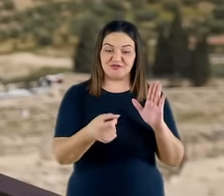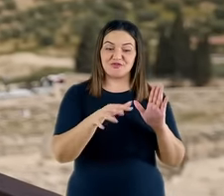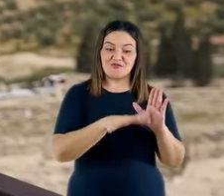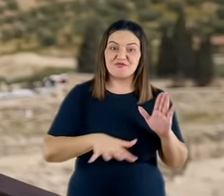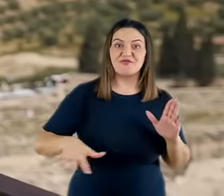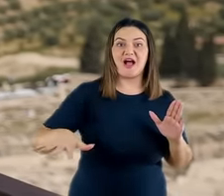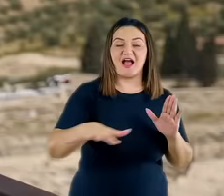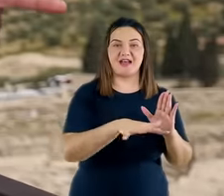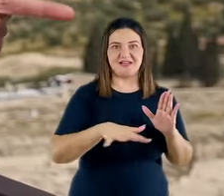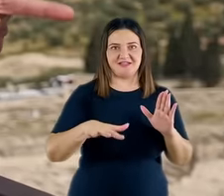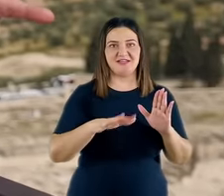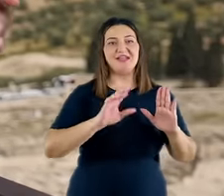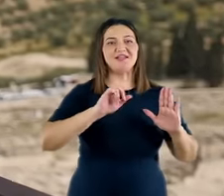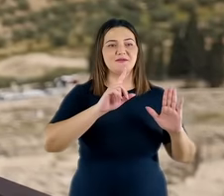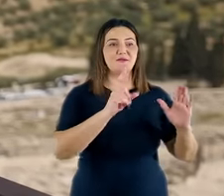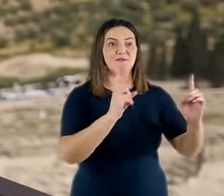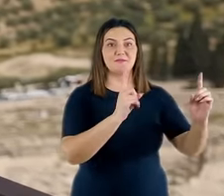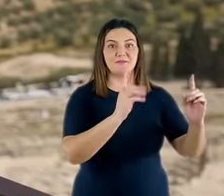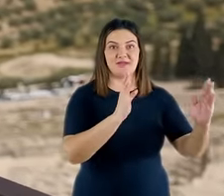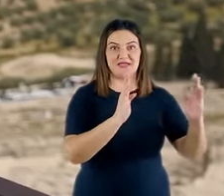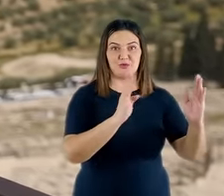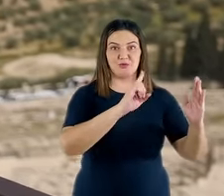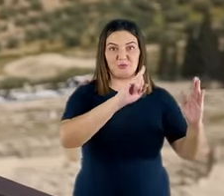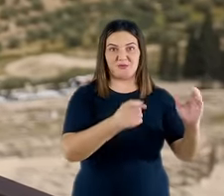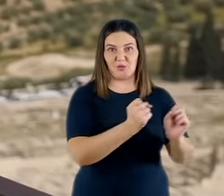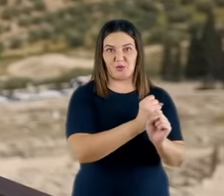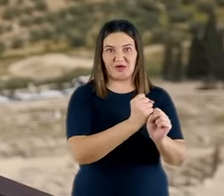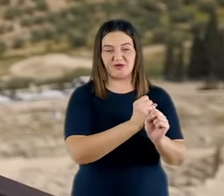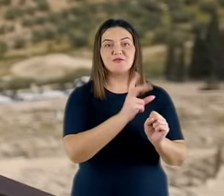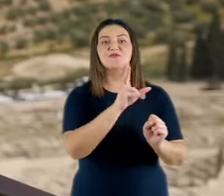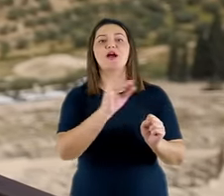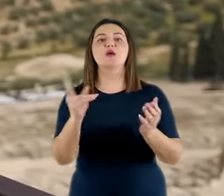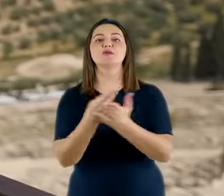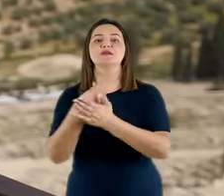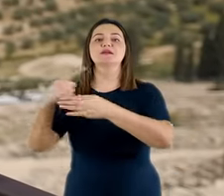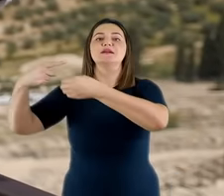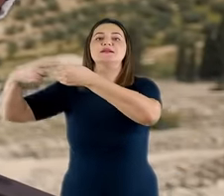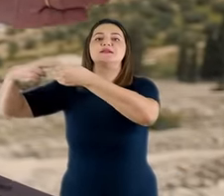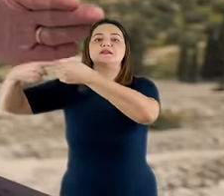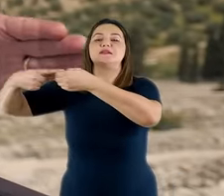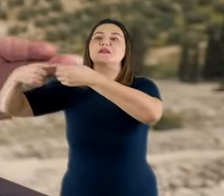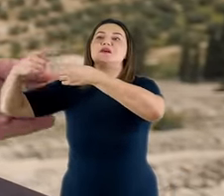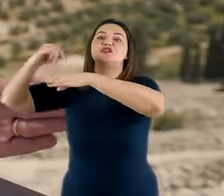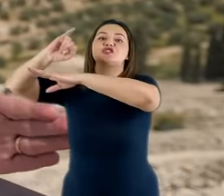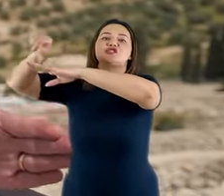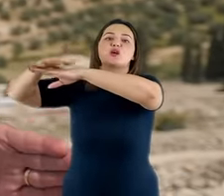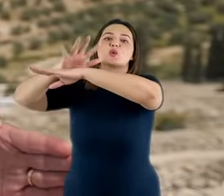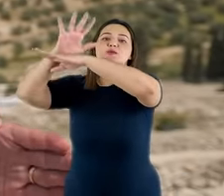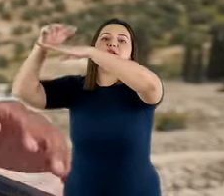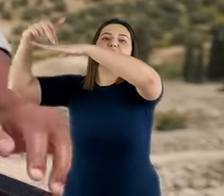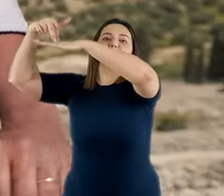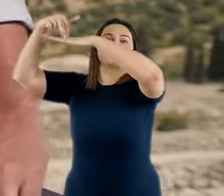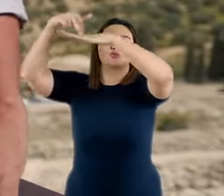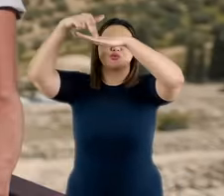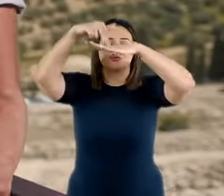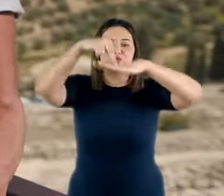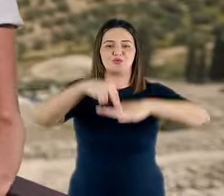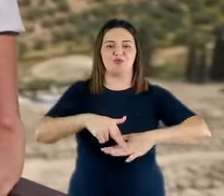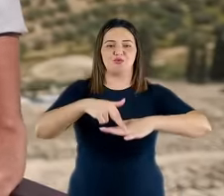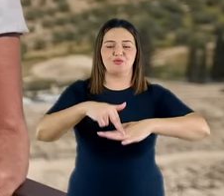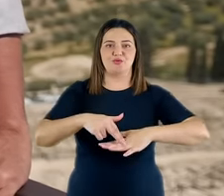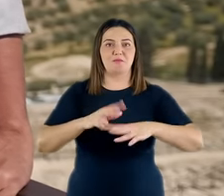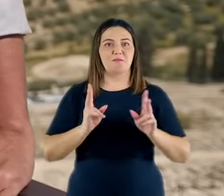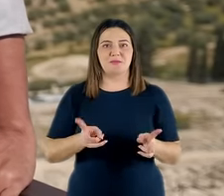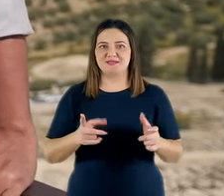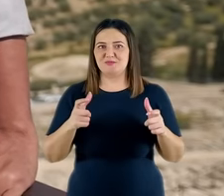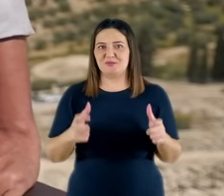diz que nesse vale, após o milênio, descerá a nova Jerusalém de Deus, no mesmo lugar onde hoje está